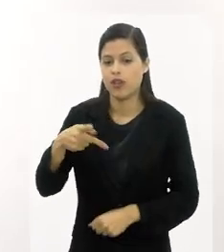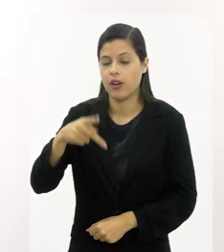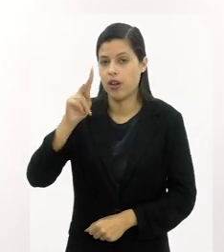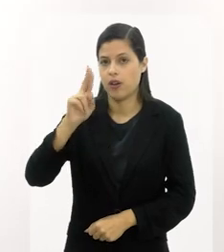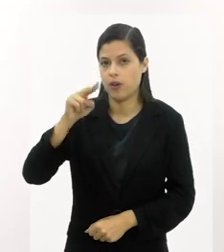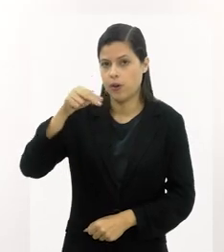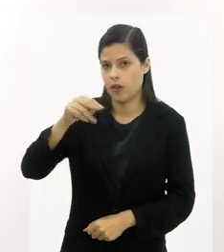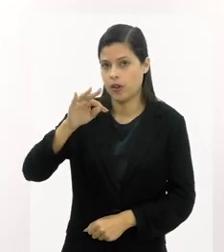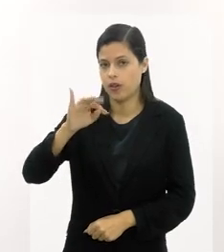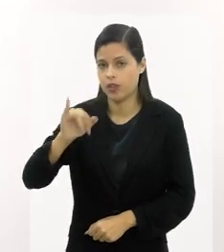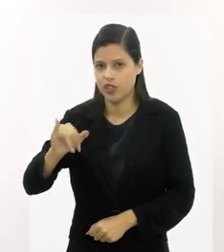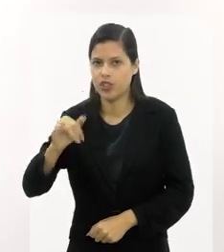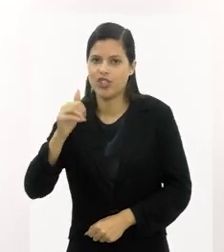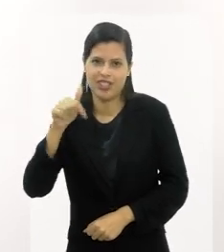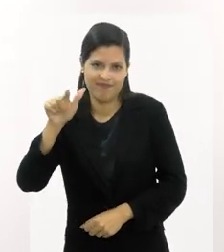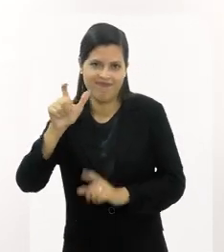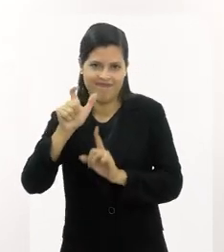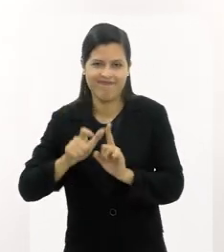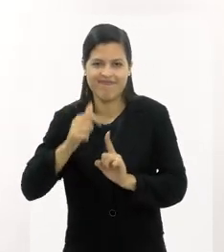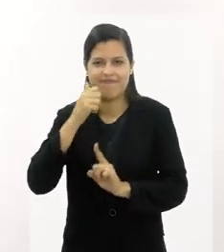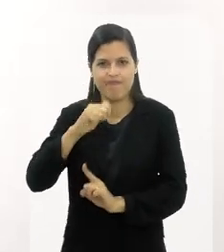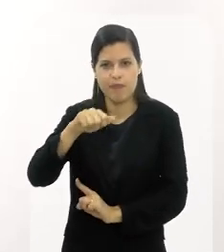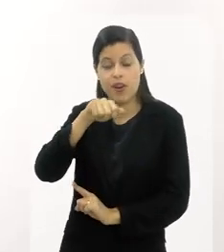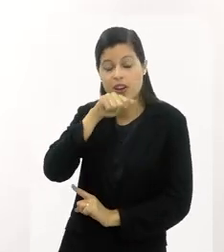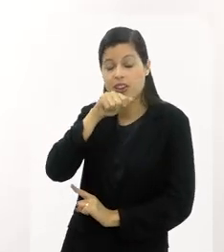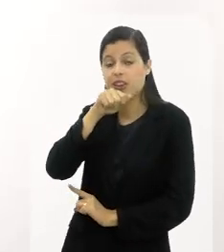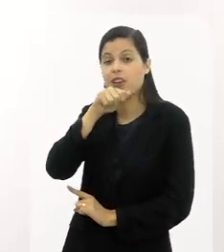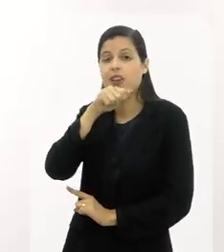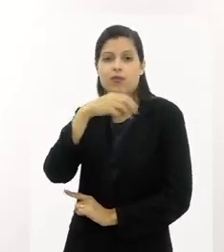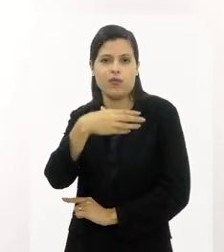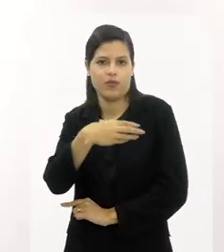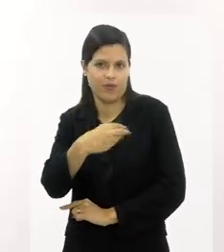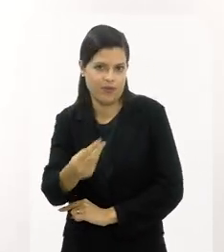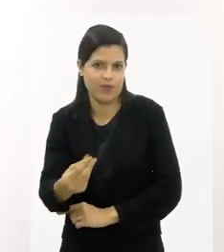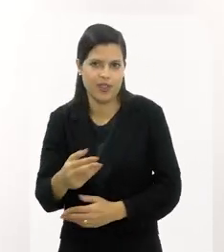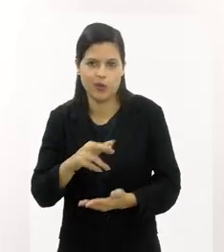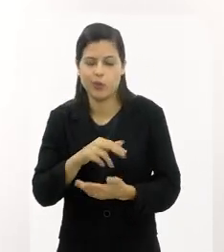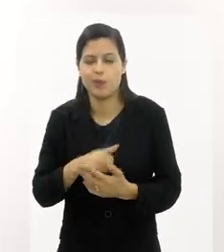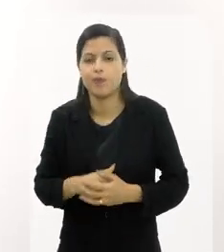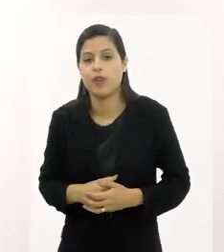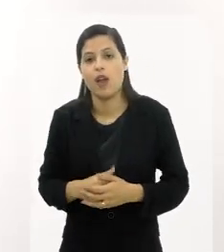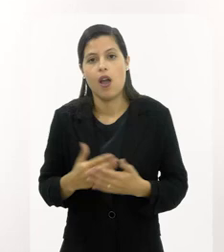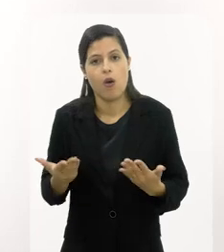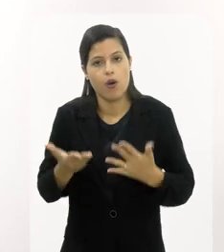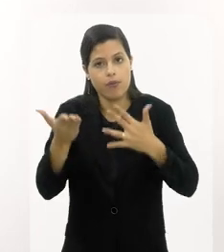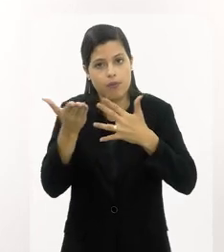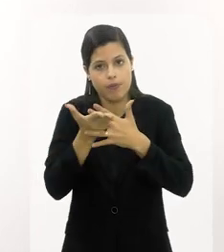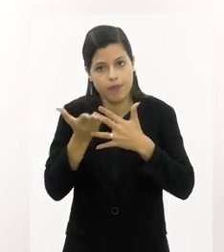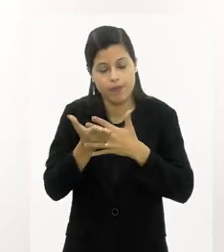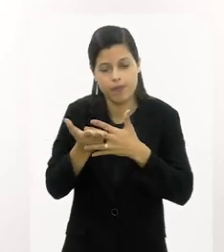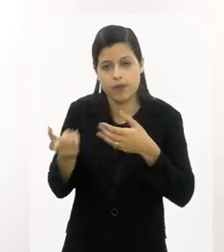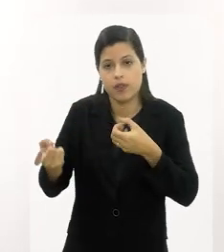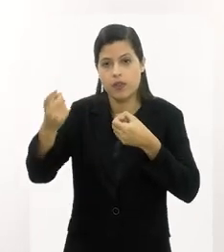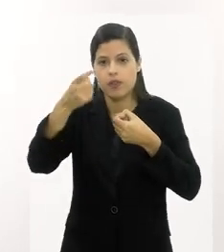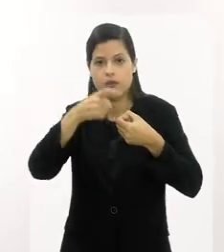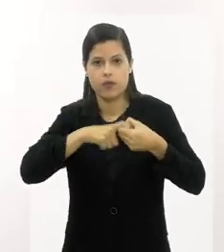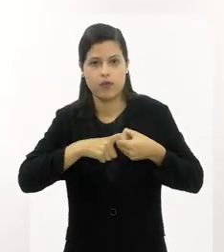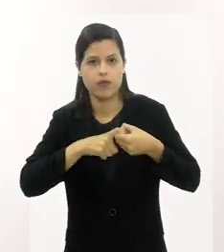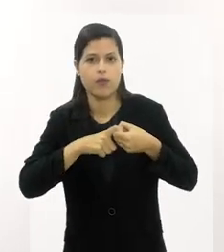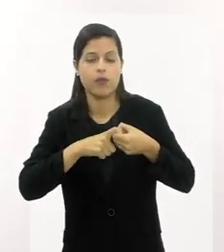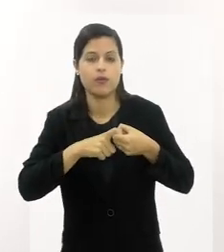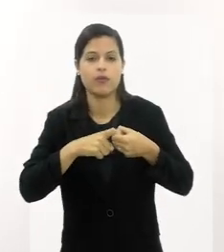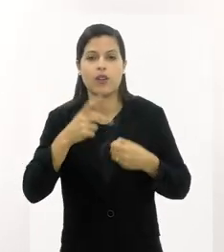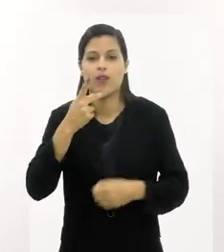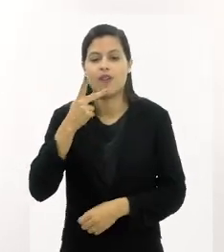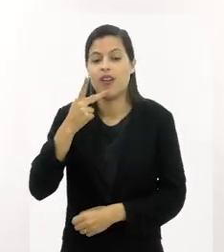Kunti, mãe dos filhos que ela gerou. E nós vamos a um intervalo. E na volta